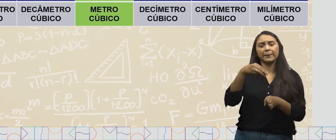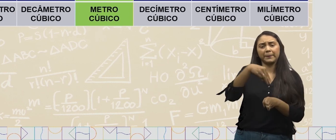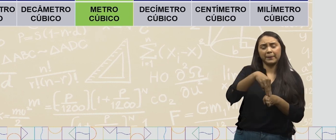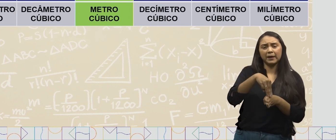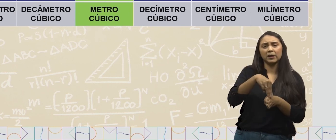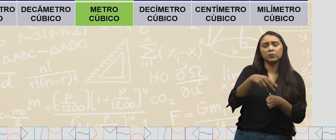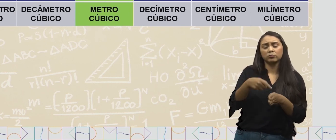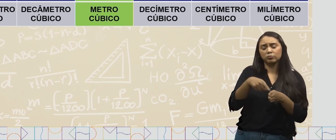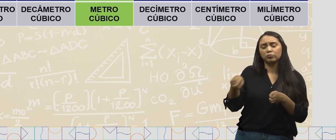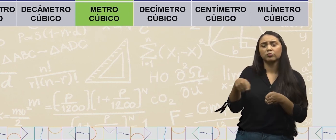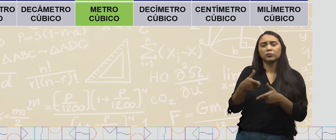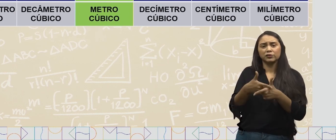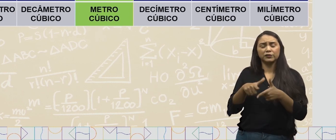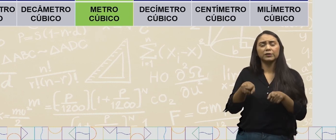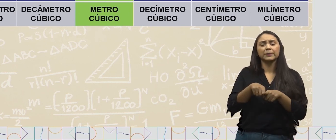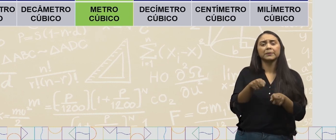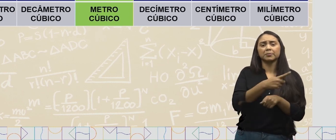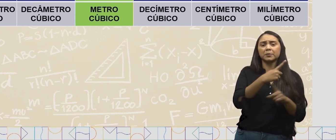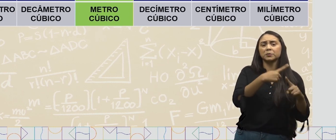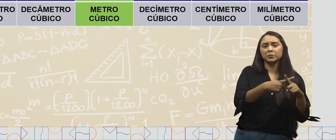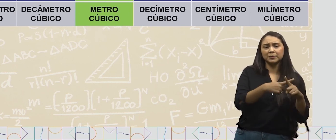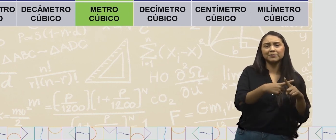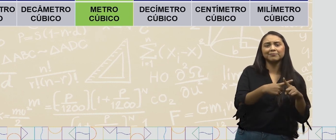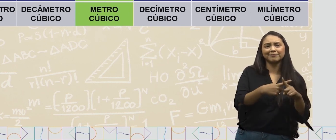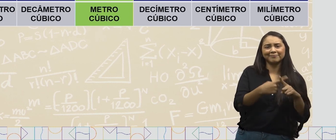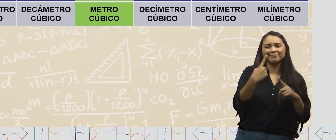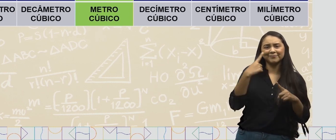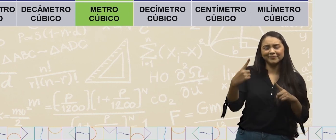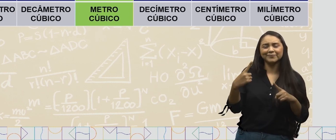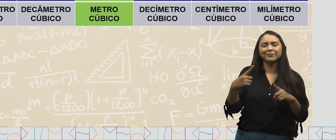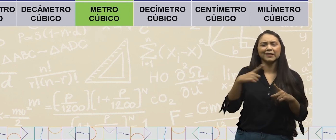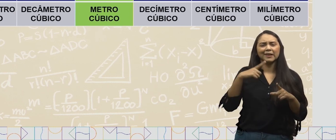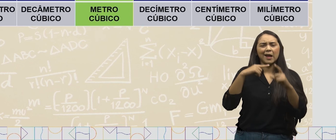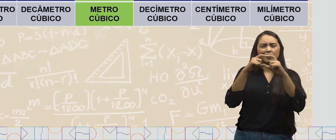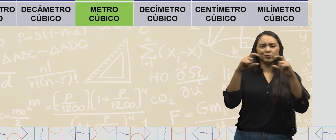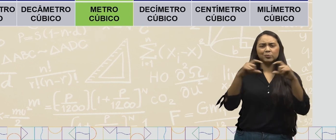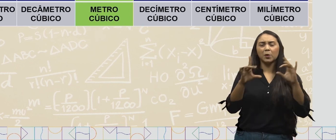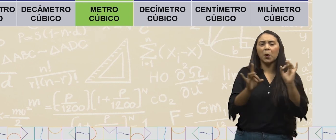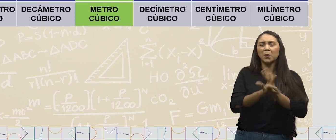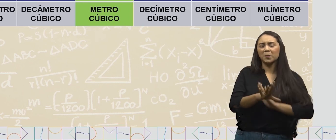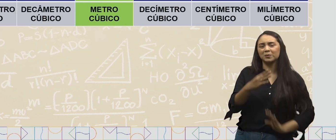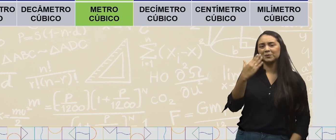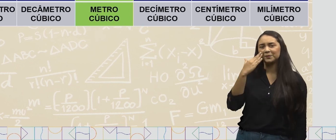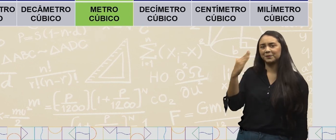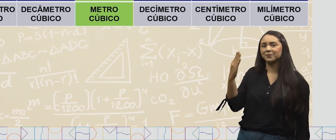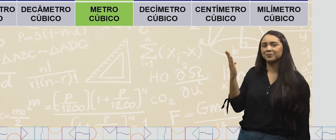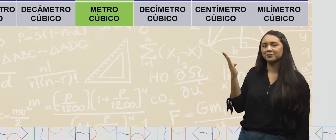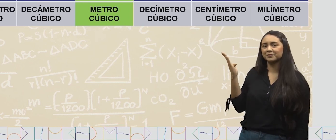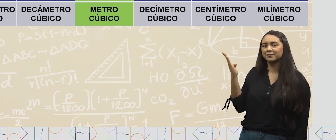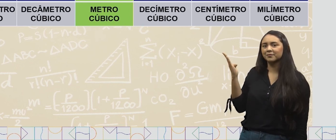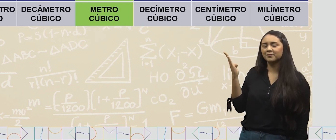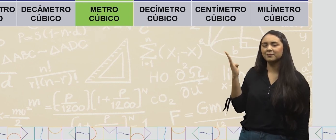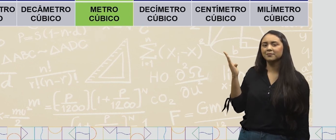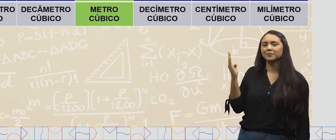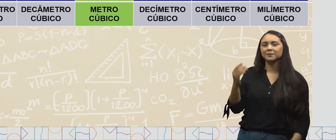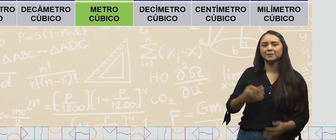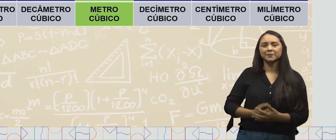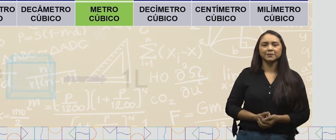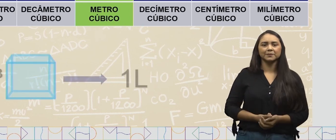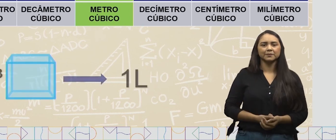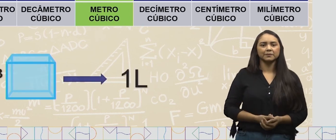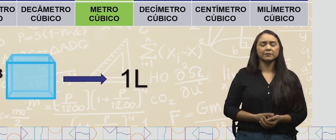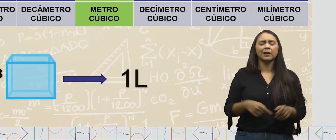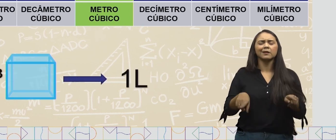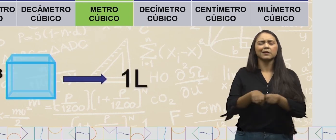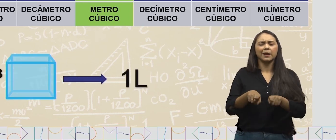unidade principal, o metro cúbico, com os seus múltiplos e submúltiplos, como você pode ver aí na tela.